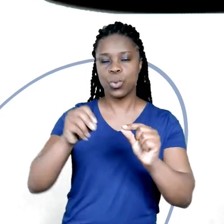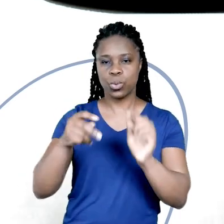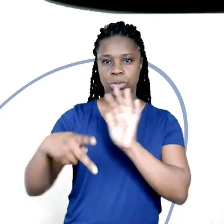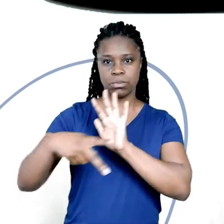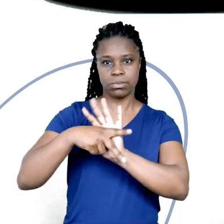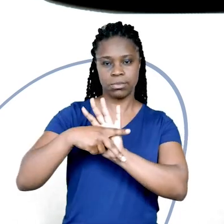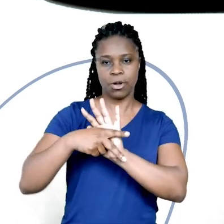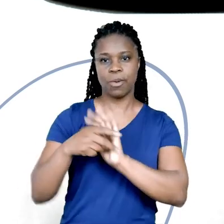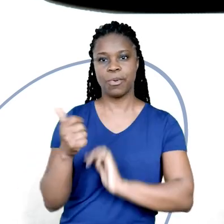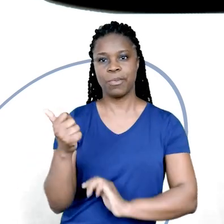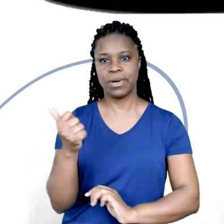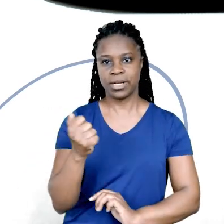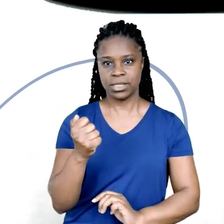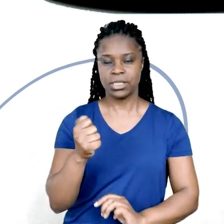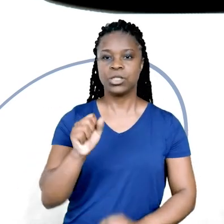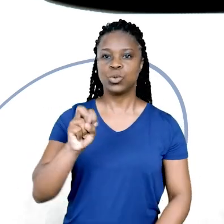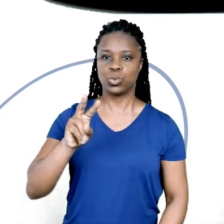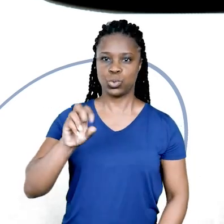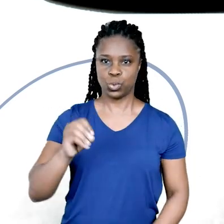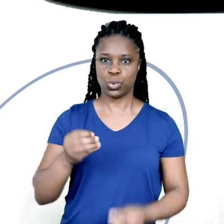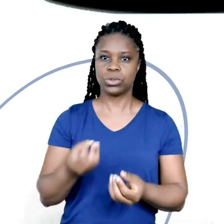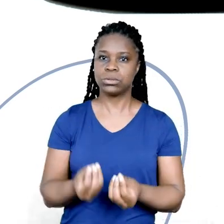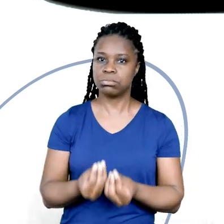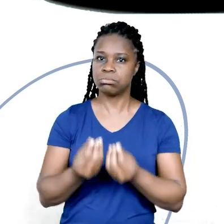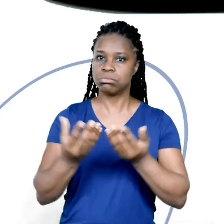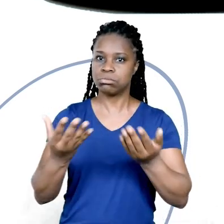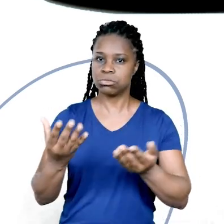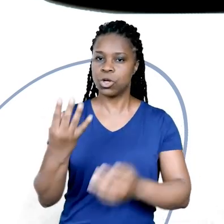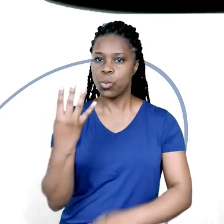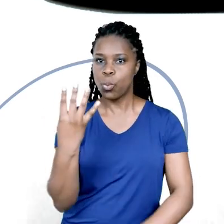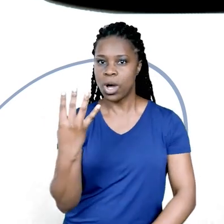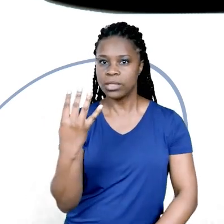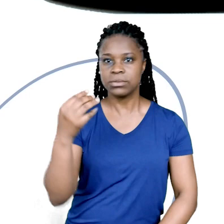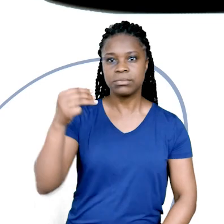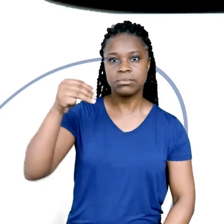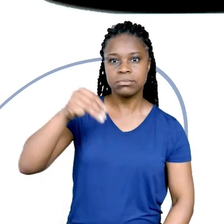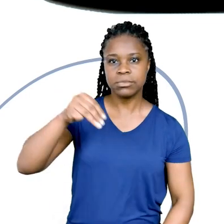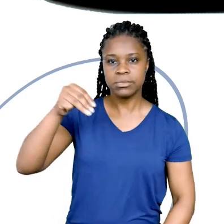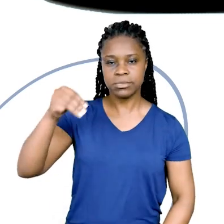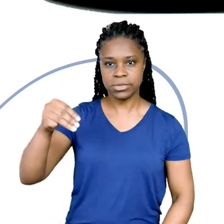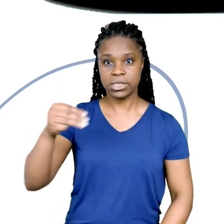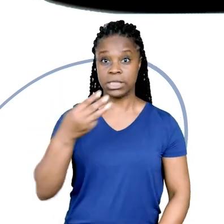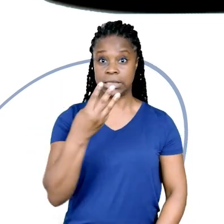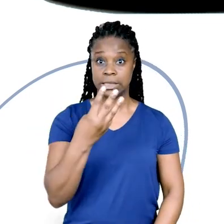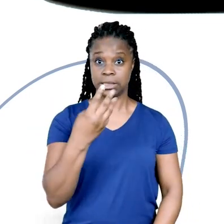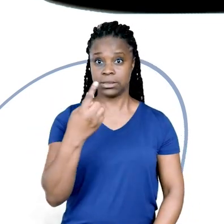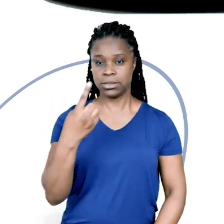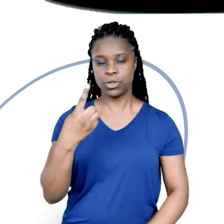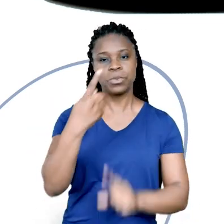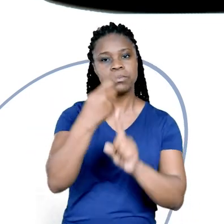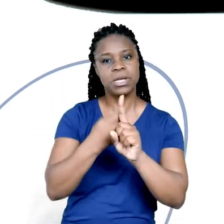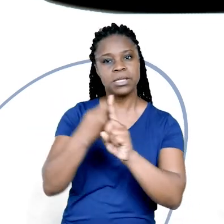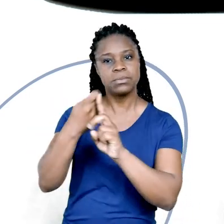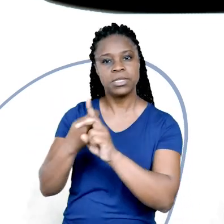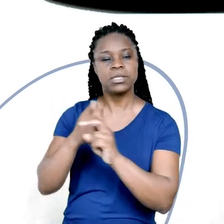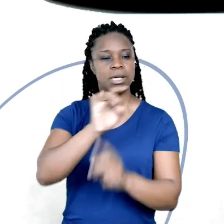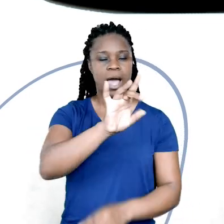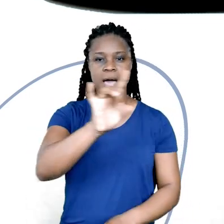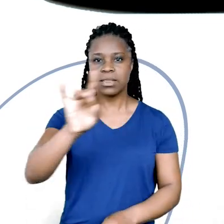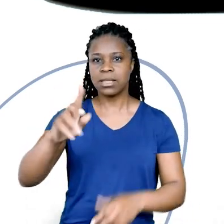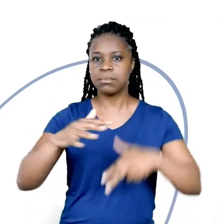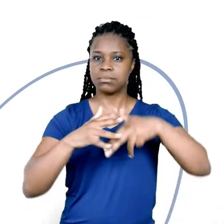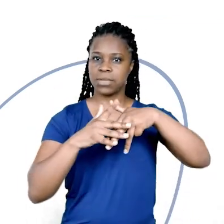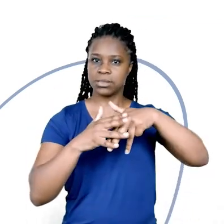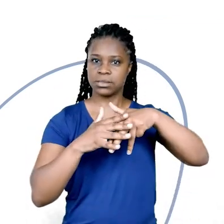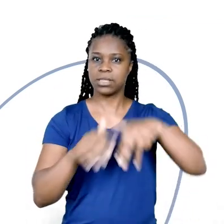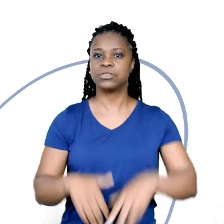para a caneta. O SUS disponibiliza agulhas de 4 mm, sendo 31 agulhas por mês para cada